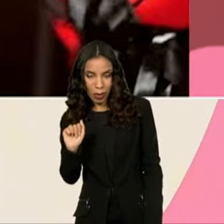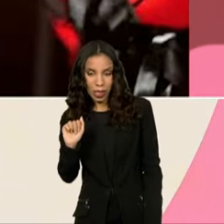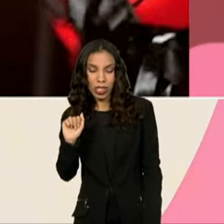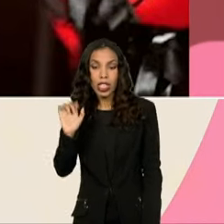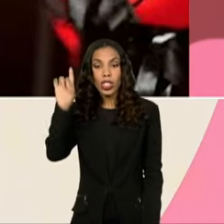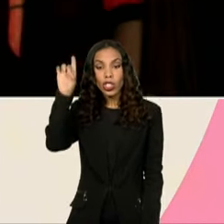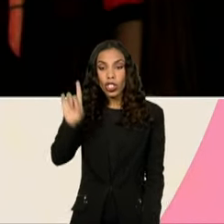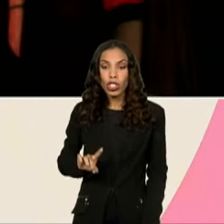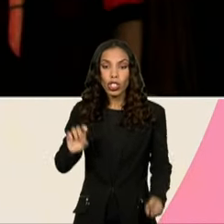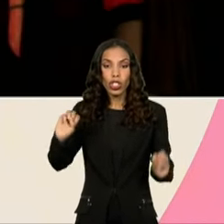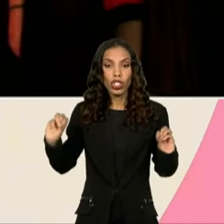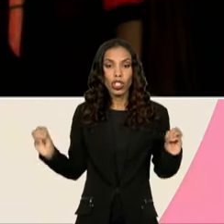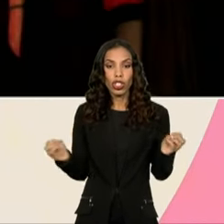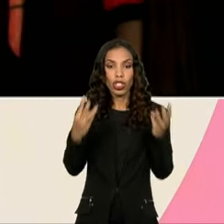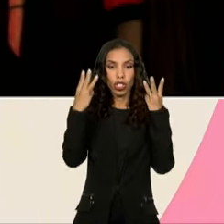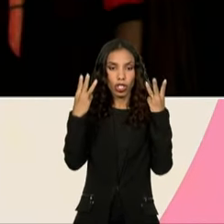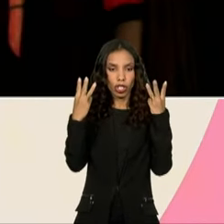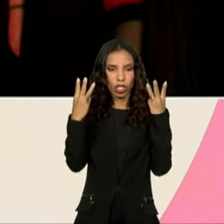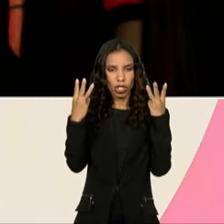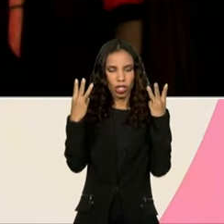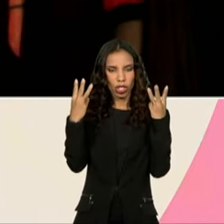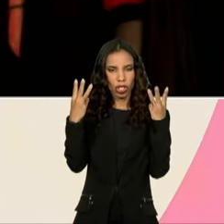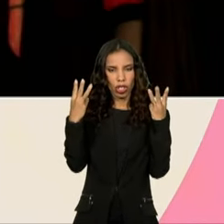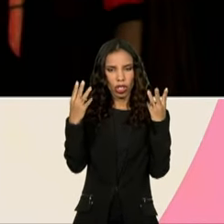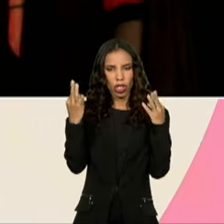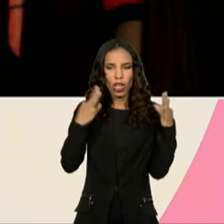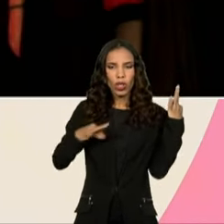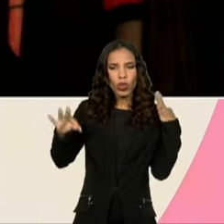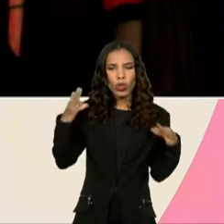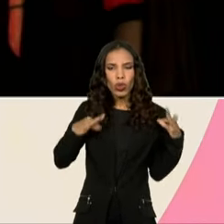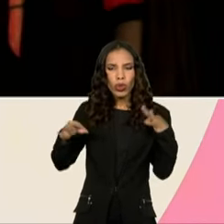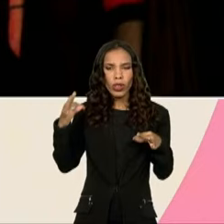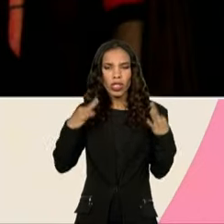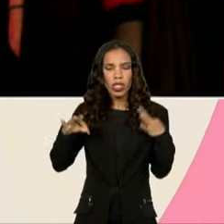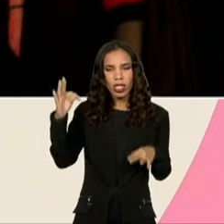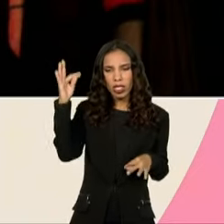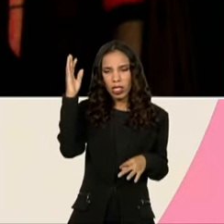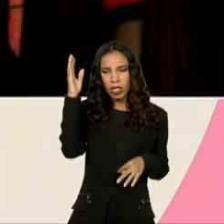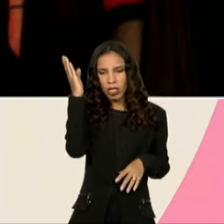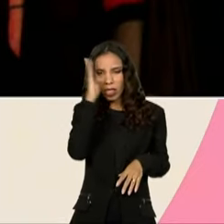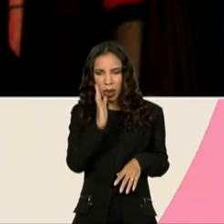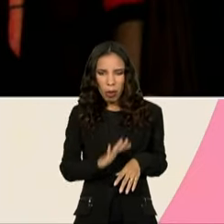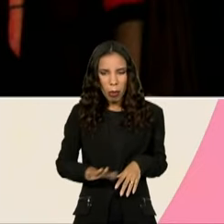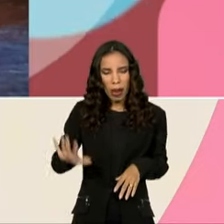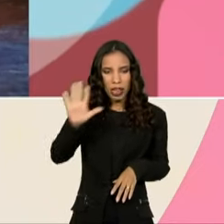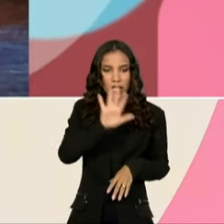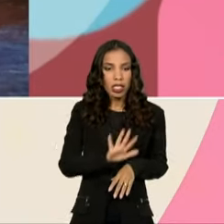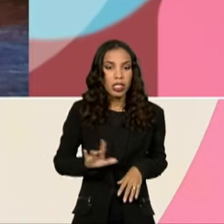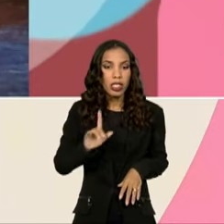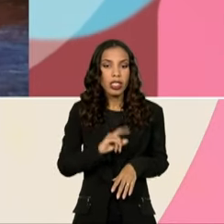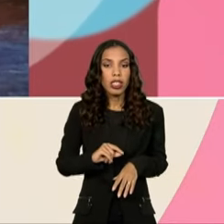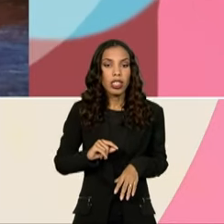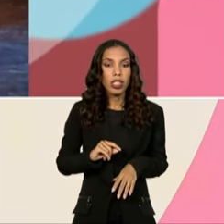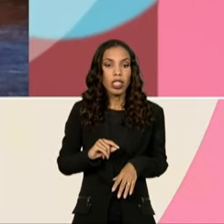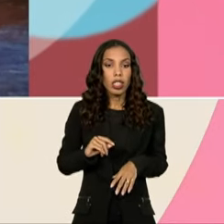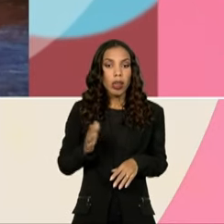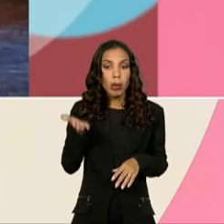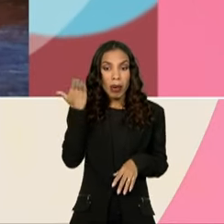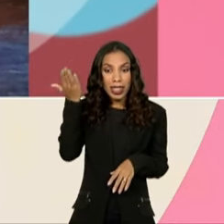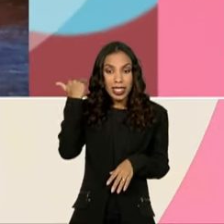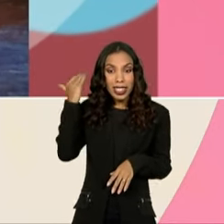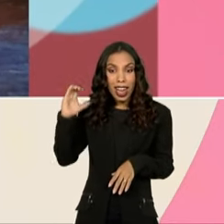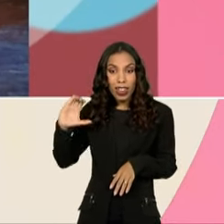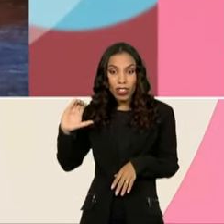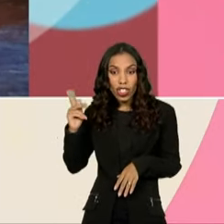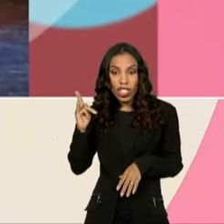Ele dirigiu um show... meio de para turistas brasileiros, e tinha uma menina que tinha feito dança comigo, que era, tinha sido chacrete.